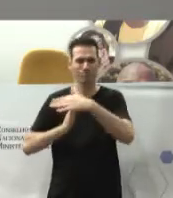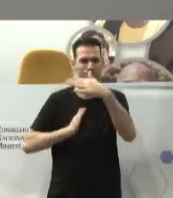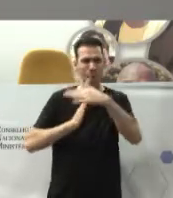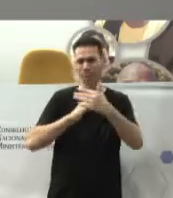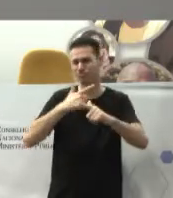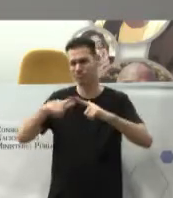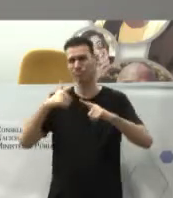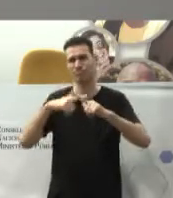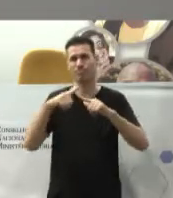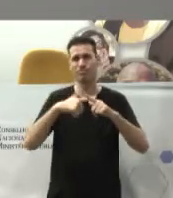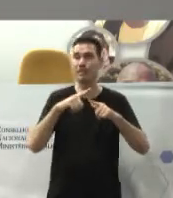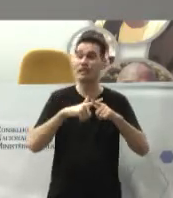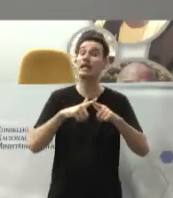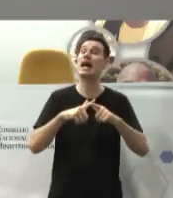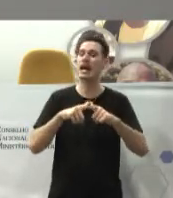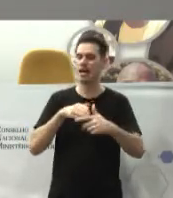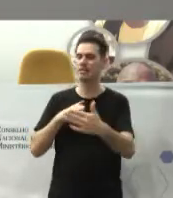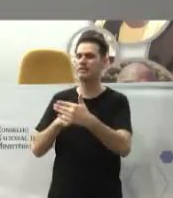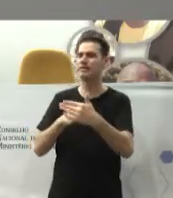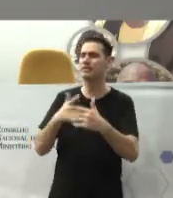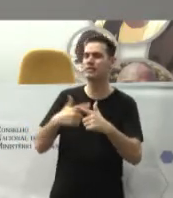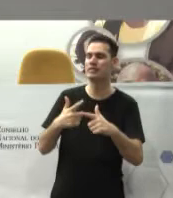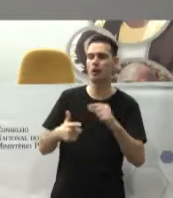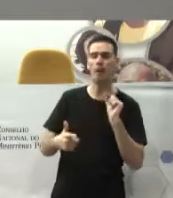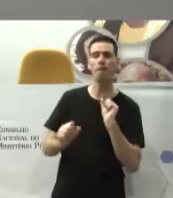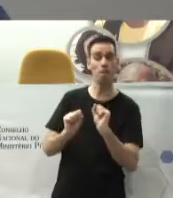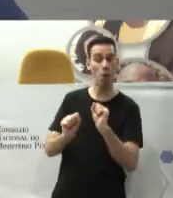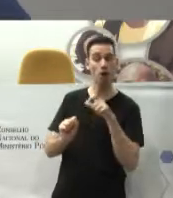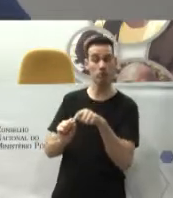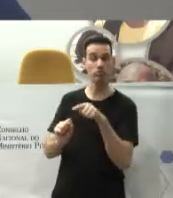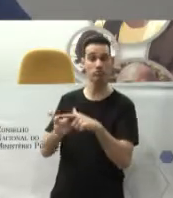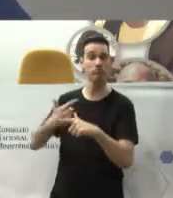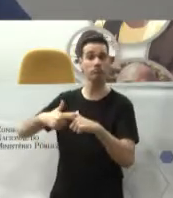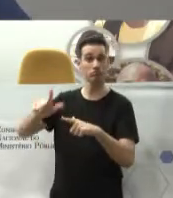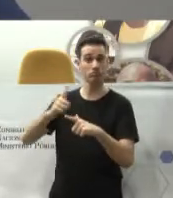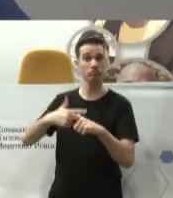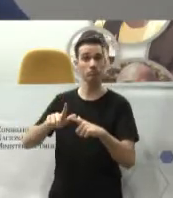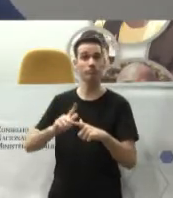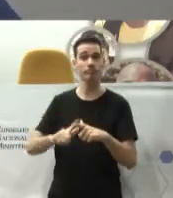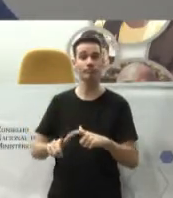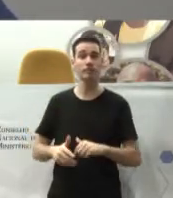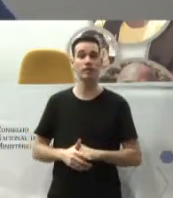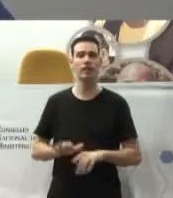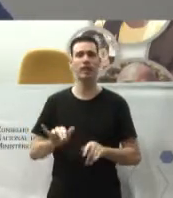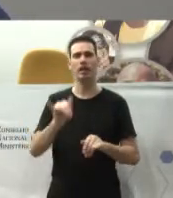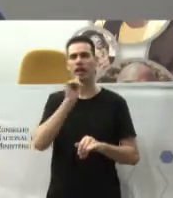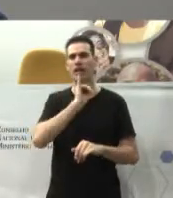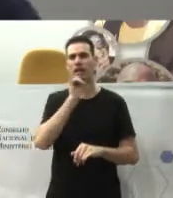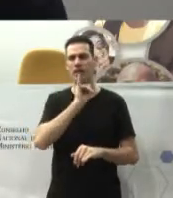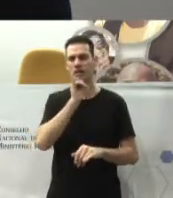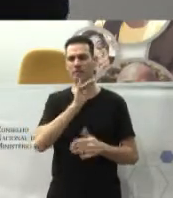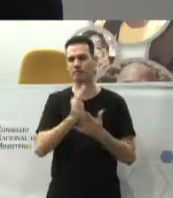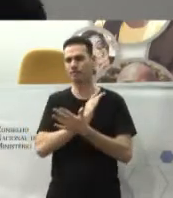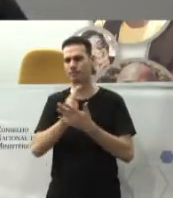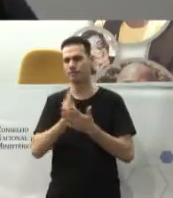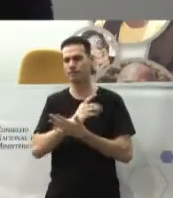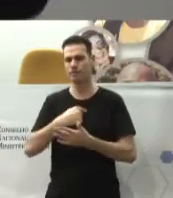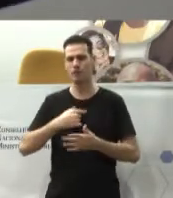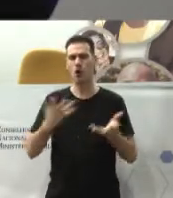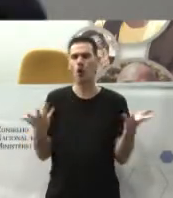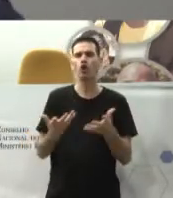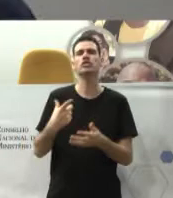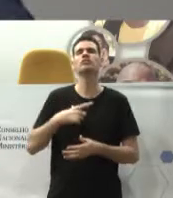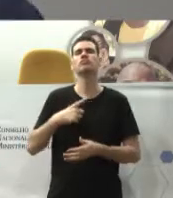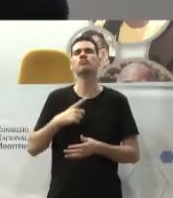estar na raiz do processo de judicialização. O caso que a doutora Ludiana bem colocou, nas nossas pactuações, o que hoje está